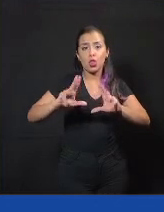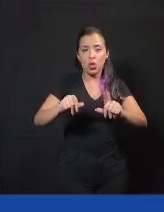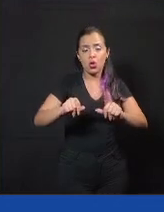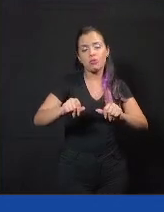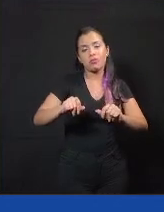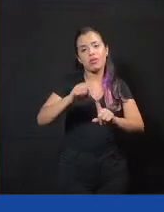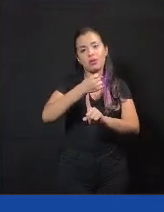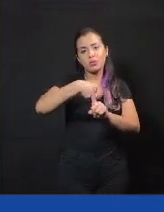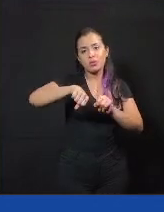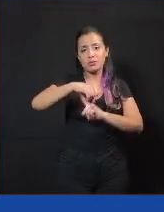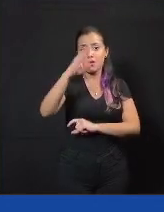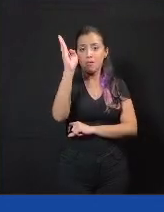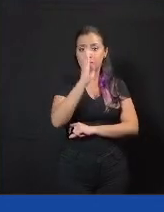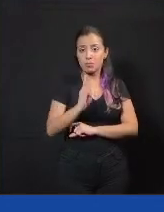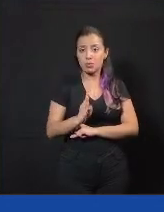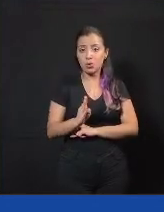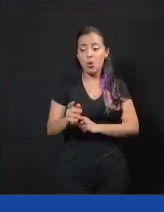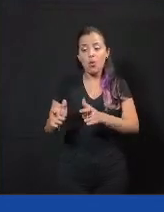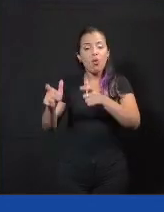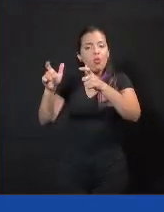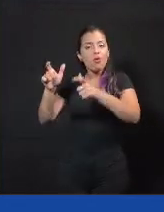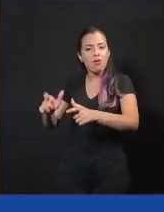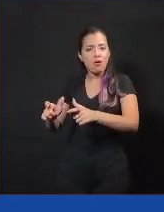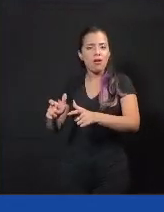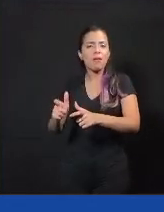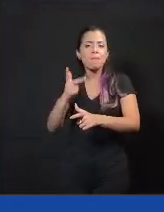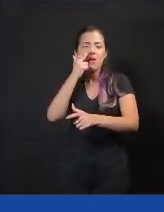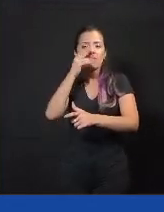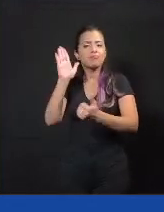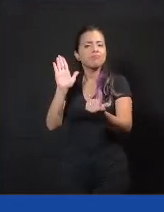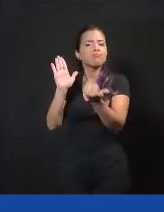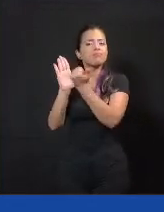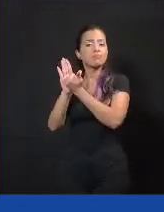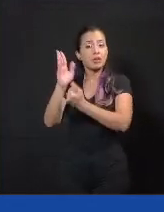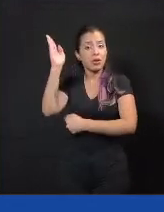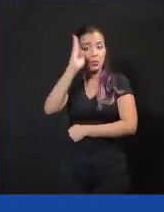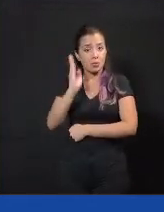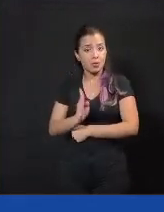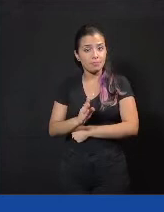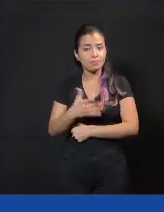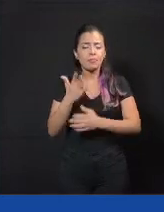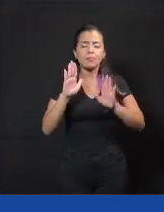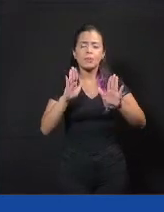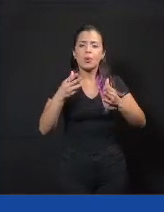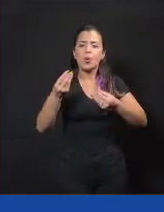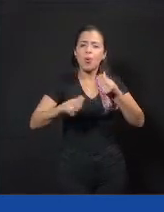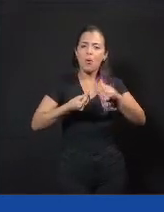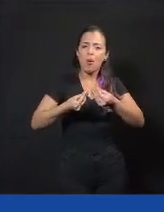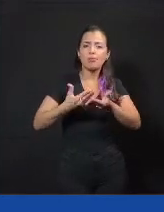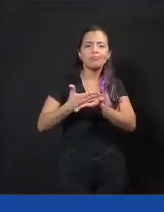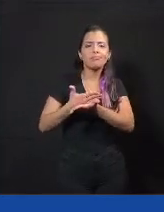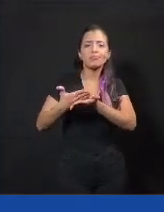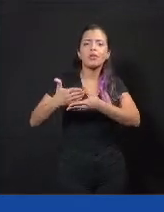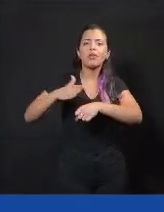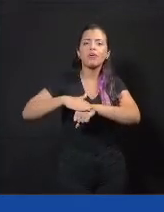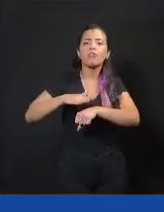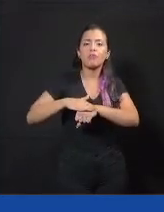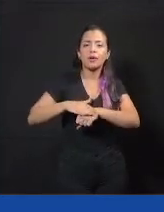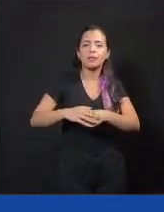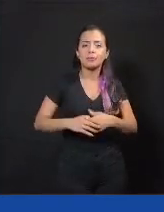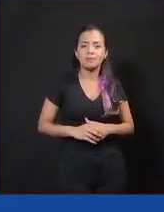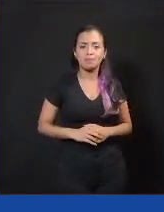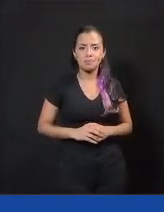os lugares sociais no Brasil. E como é que isso se faz, né? Então, no meu livro, O Jogo